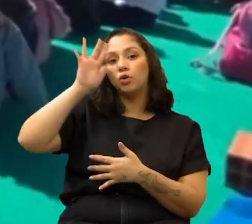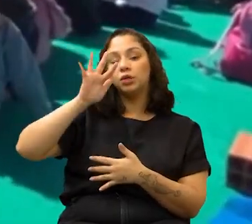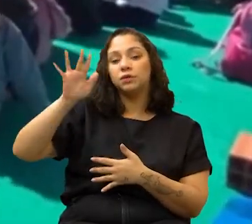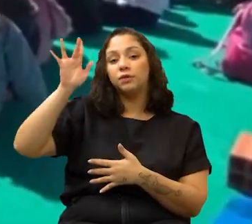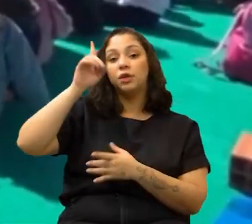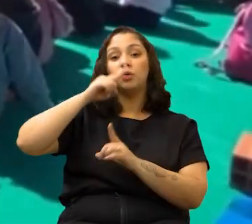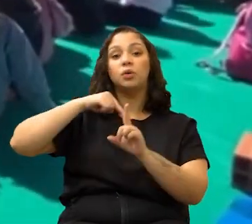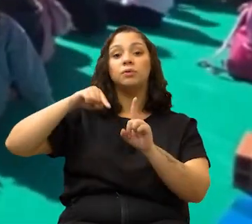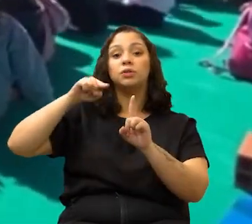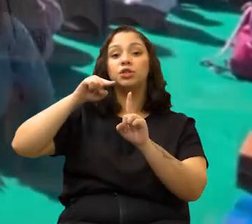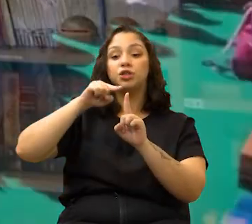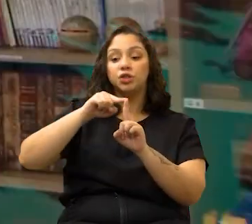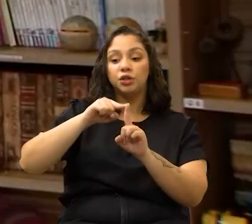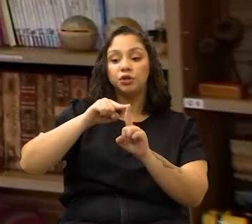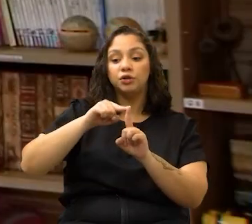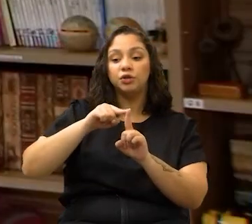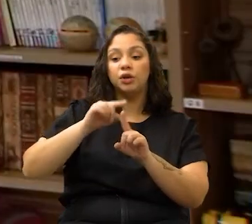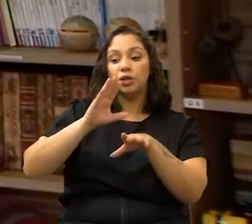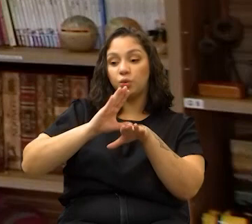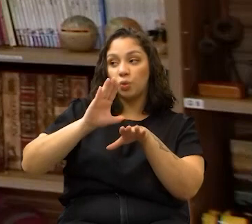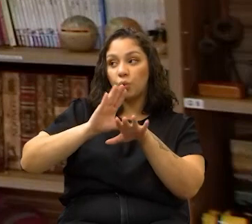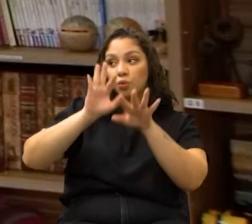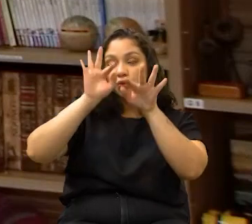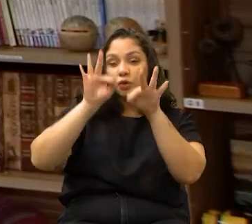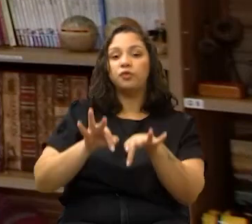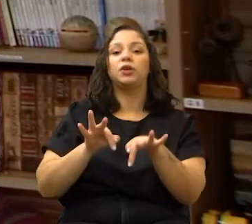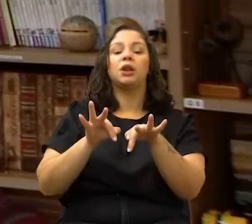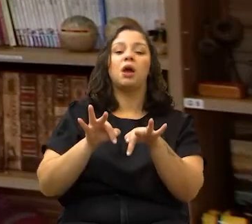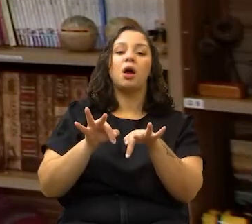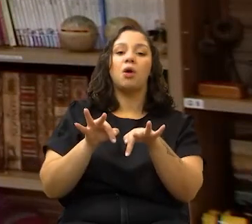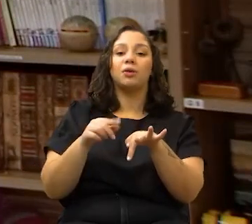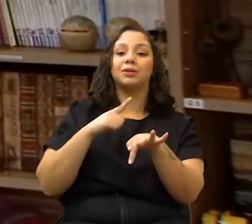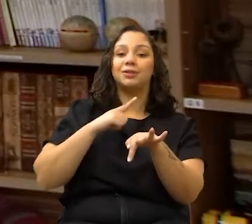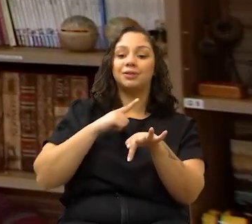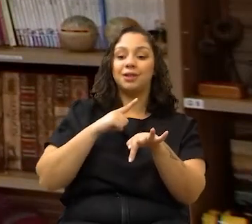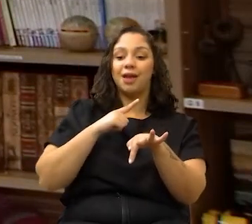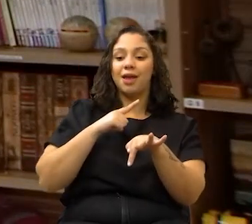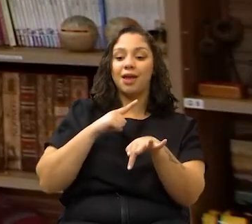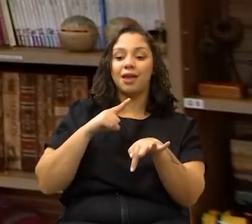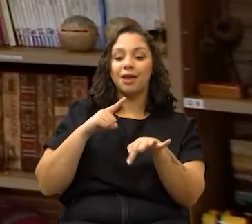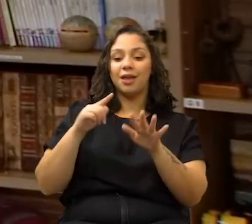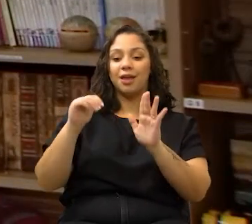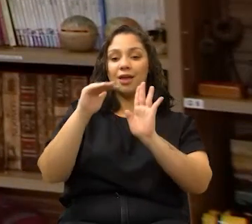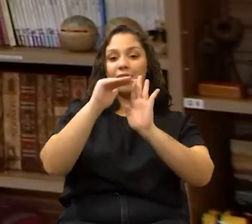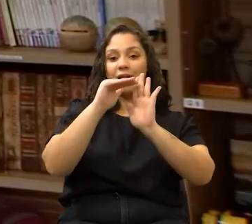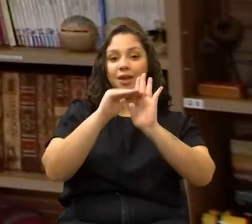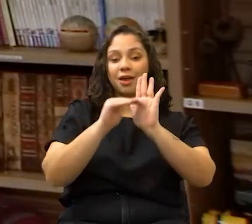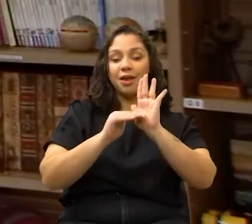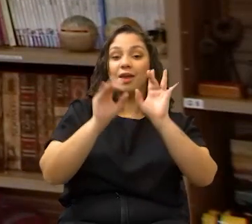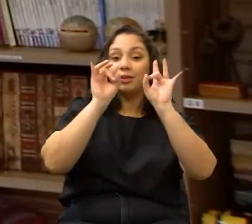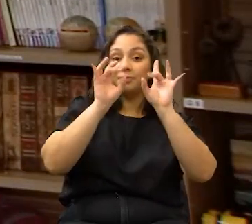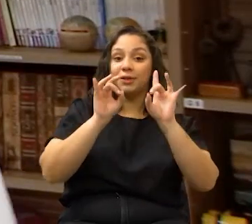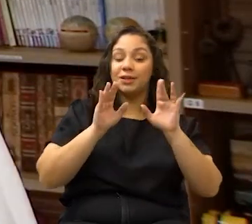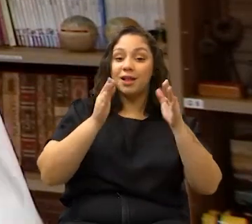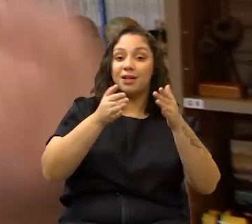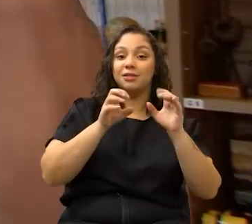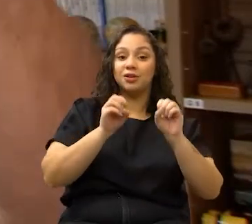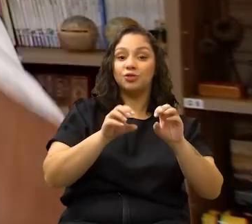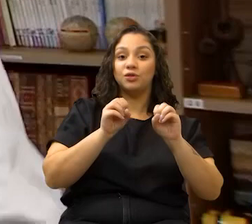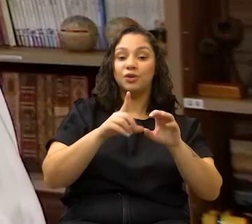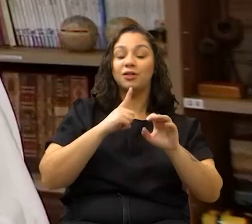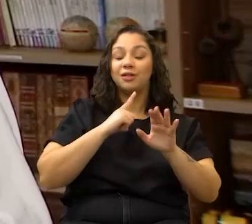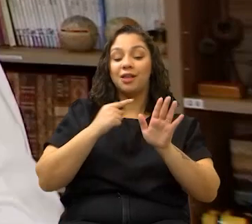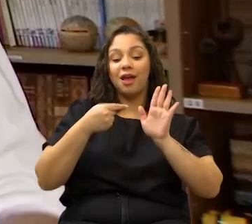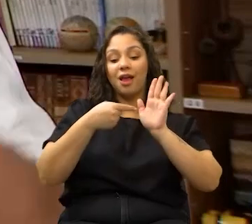maneira objetiva. E, ao final do curso, tem um painel de especialistas de educação e